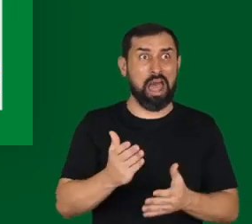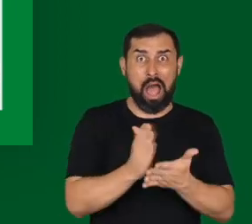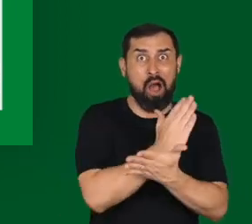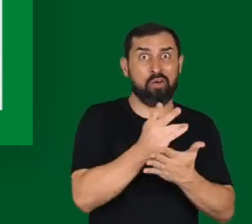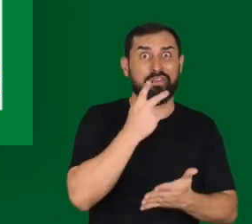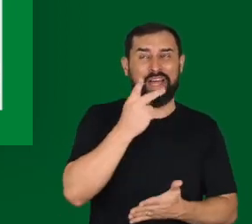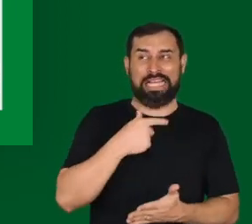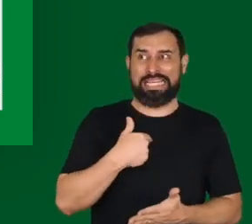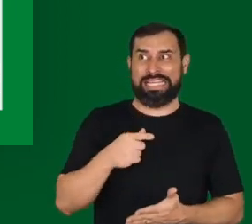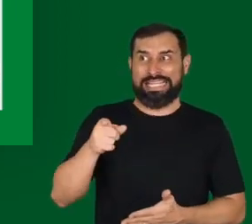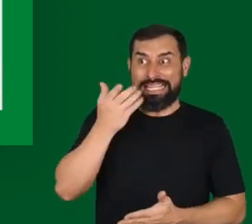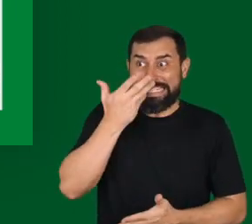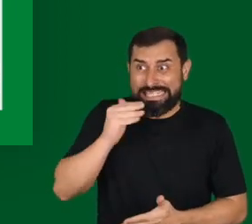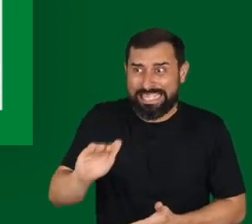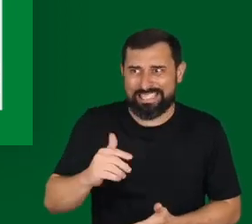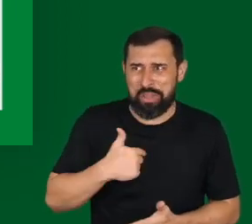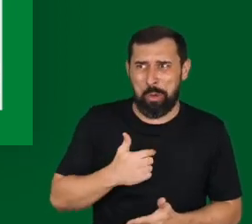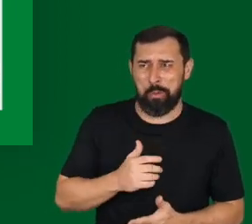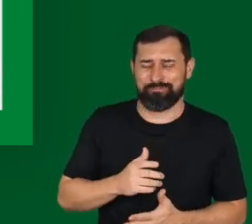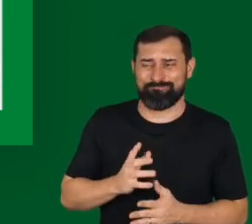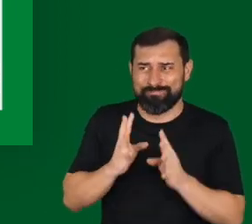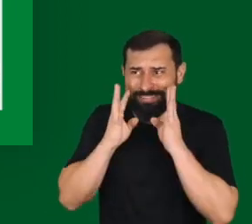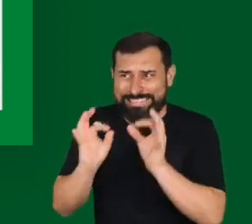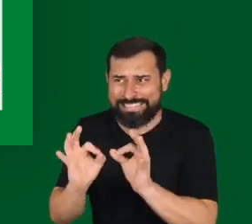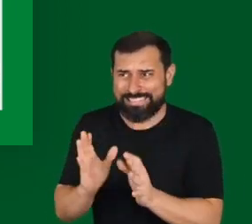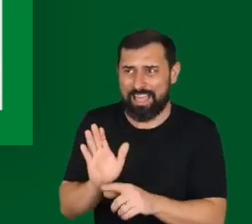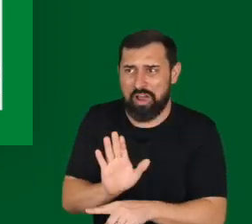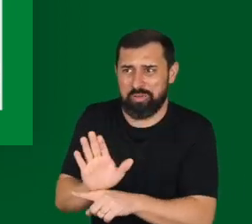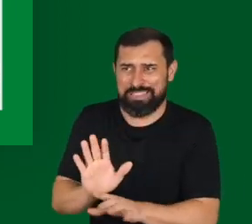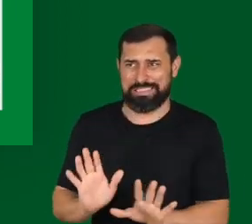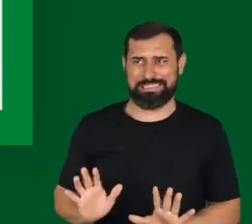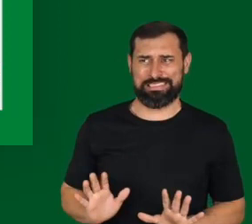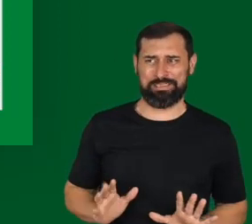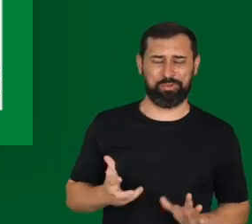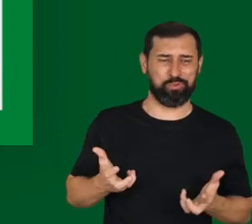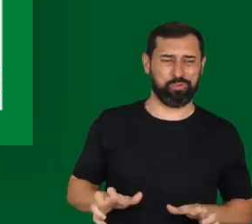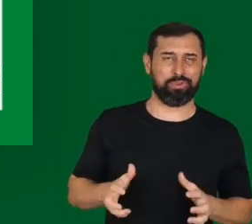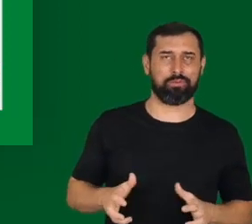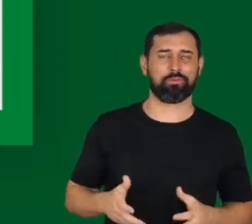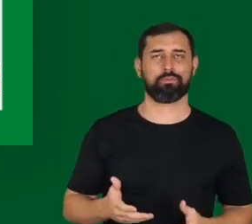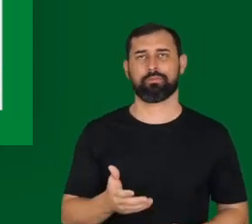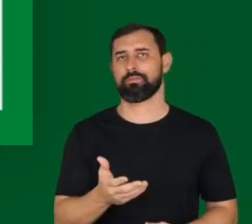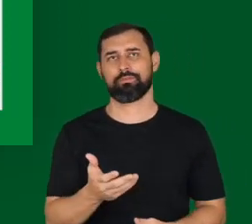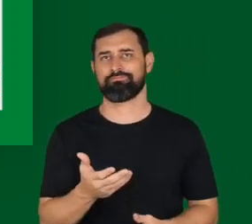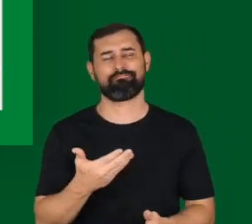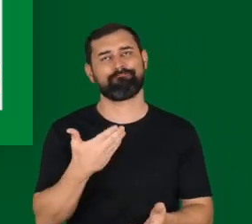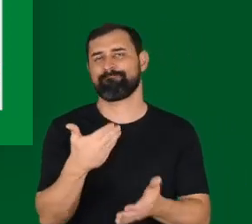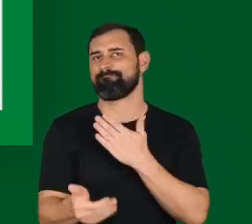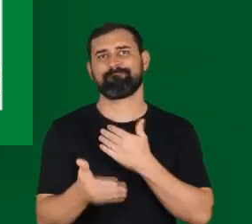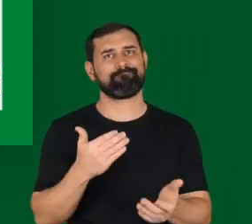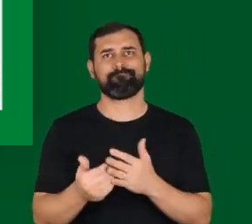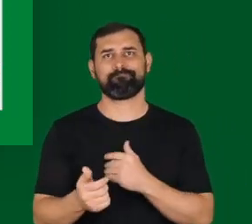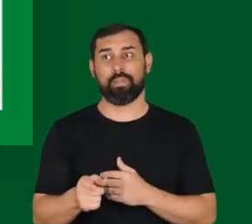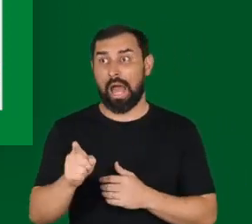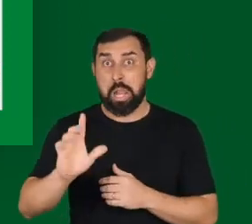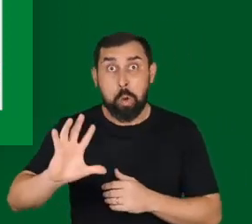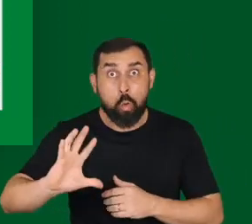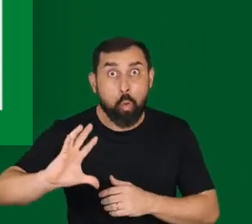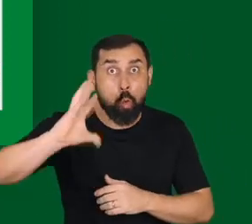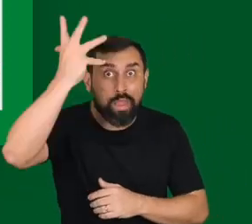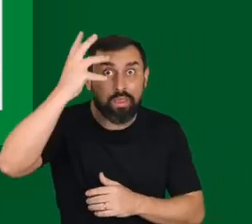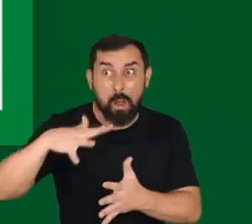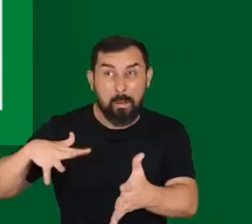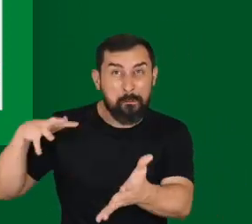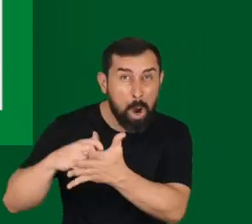falar, né, quando é criança eu não quero muito, não quero atender, não quero me envolver, mas no pré-hospitalar e na emergência a gente não